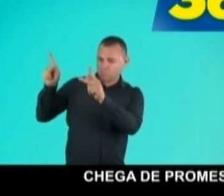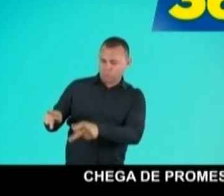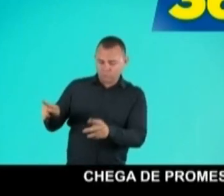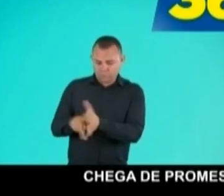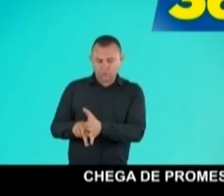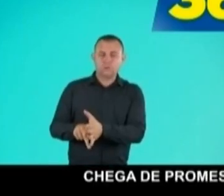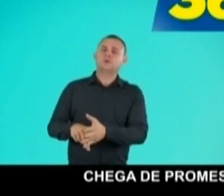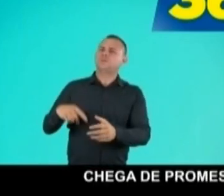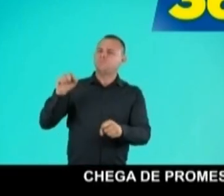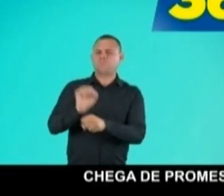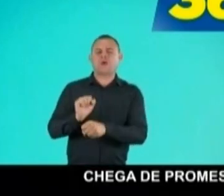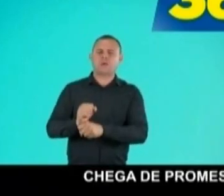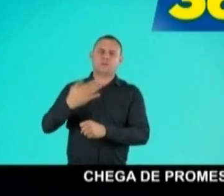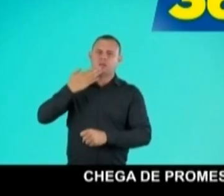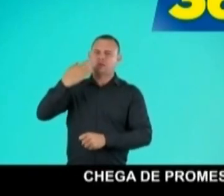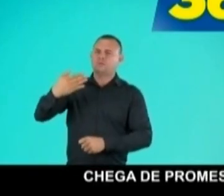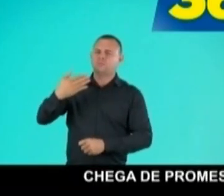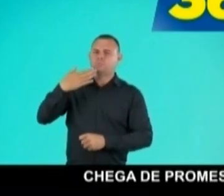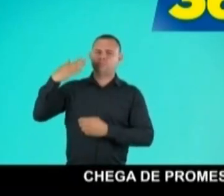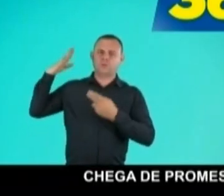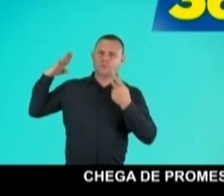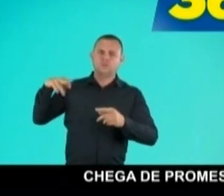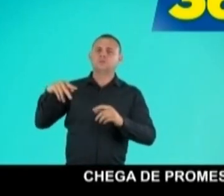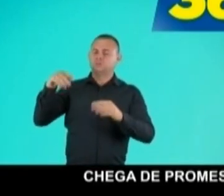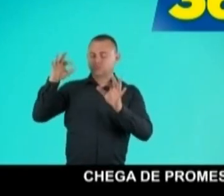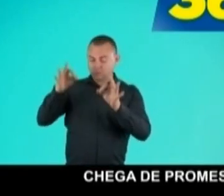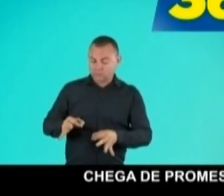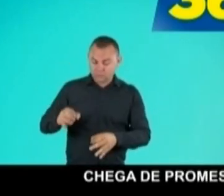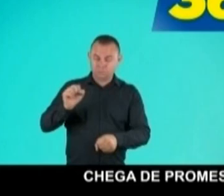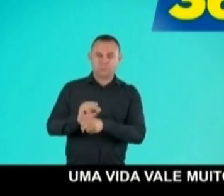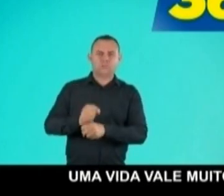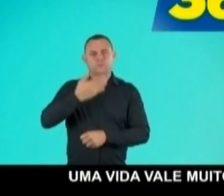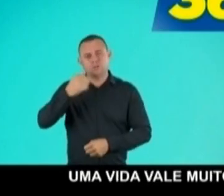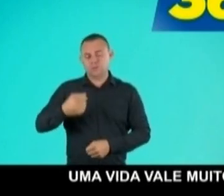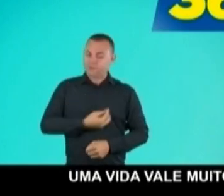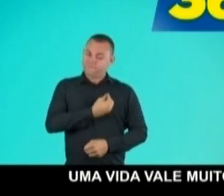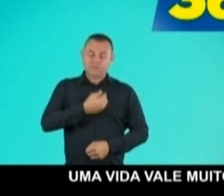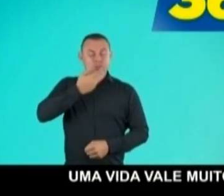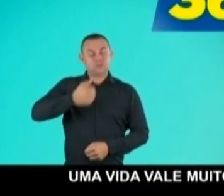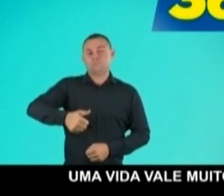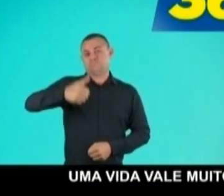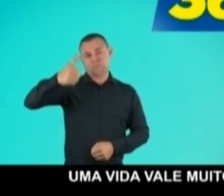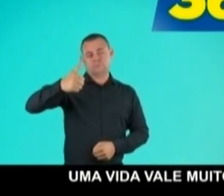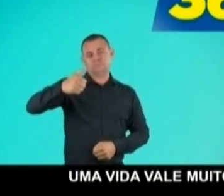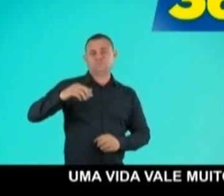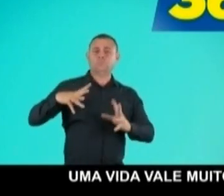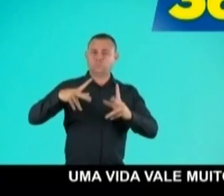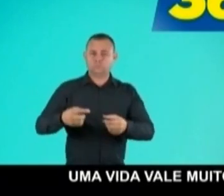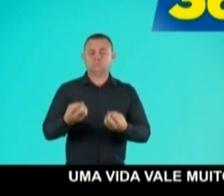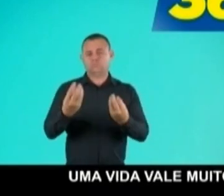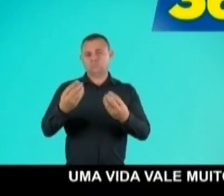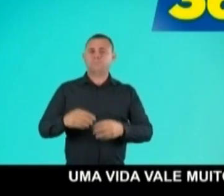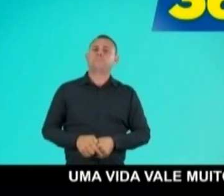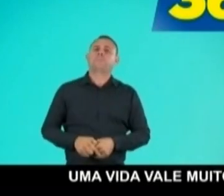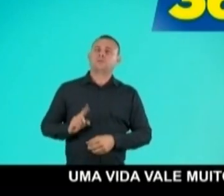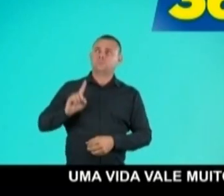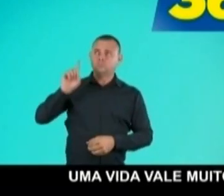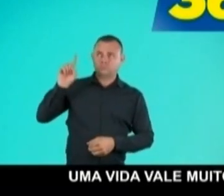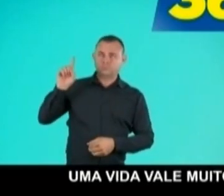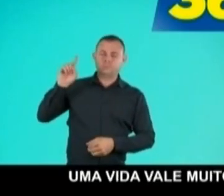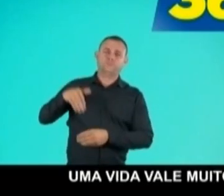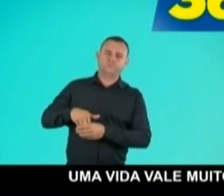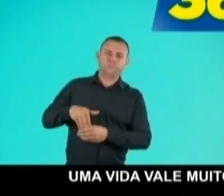povo. Chega de promessa, o povo tem pressa. Com certeza farei o melhor. Uma vida vale muito. Para deputado estadual,